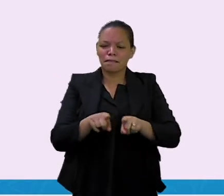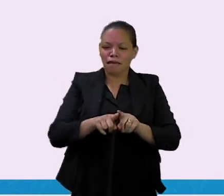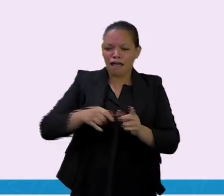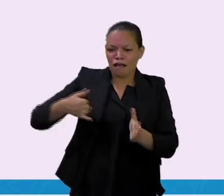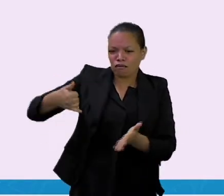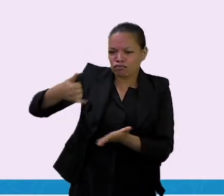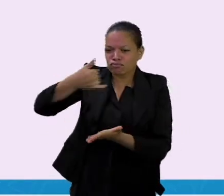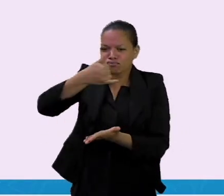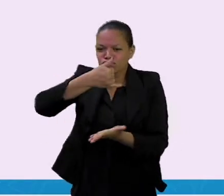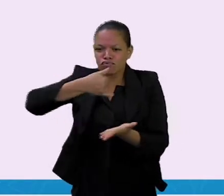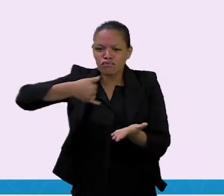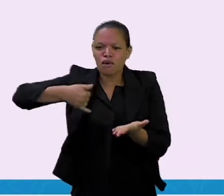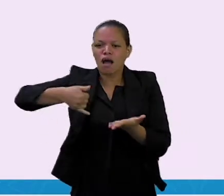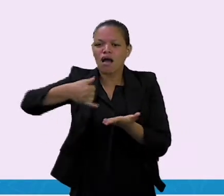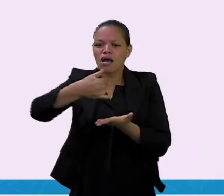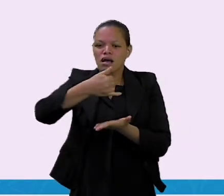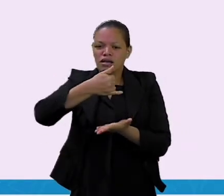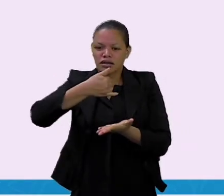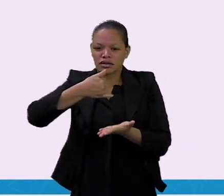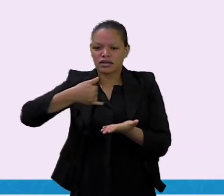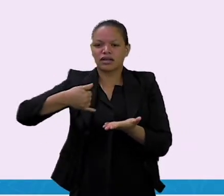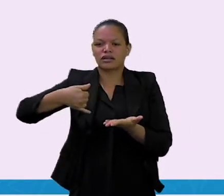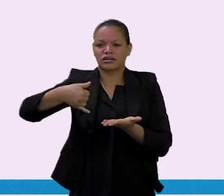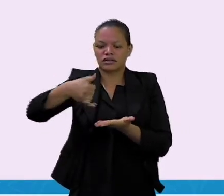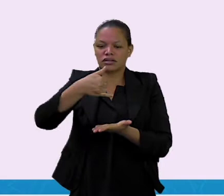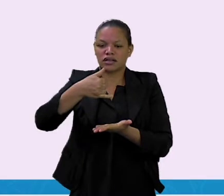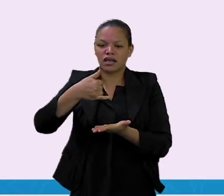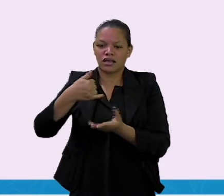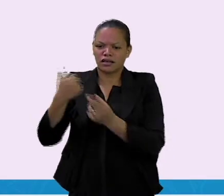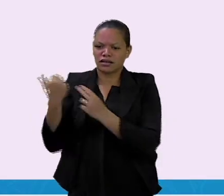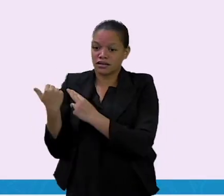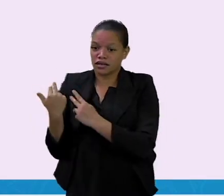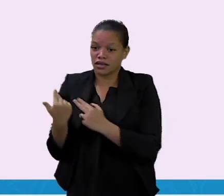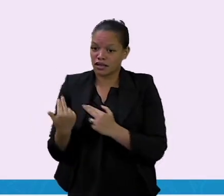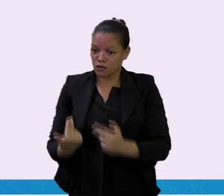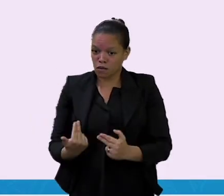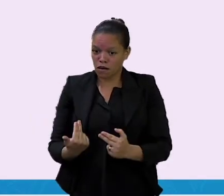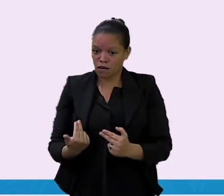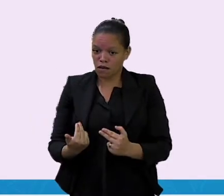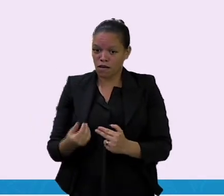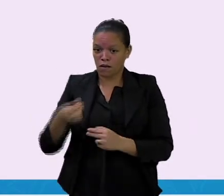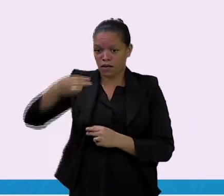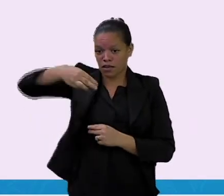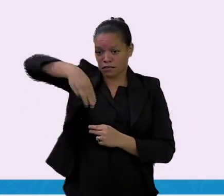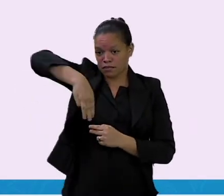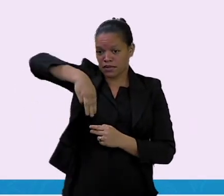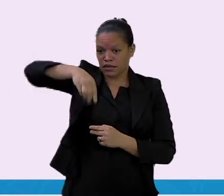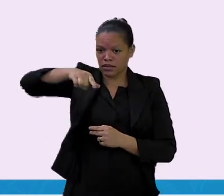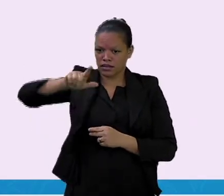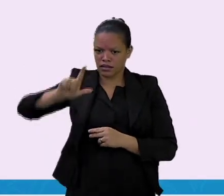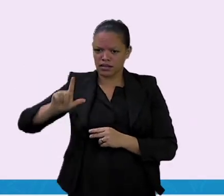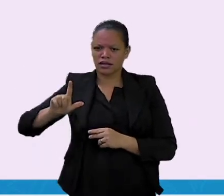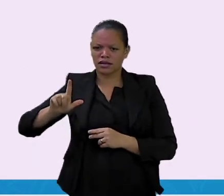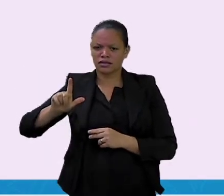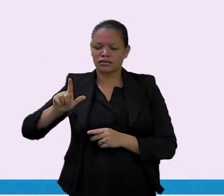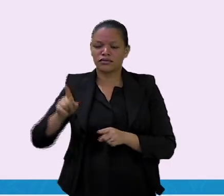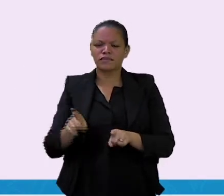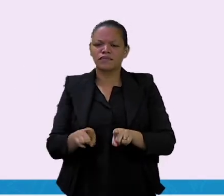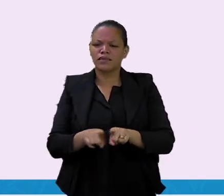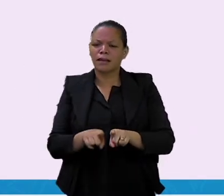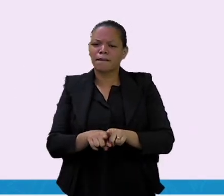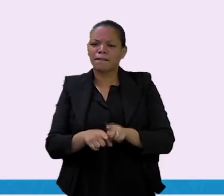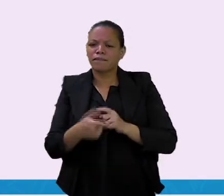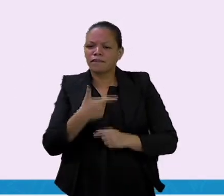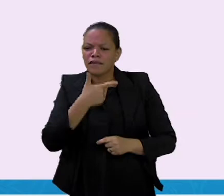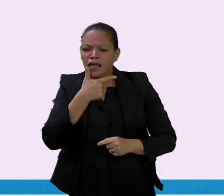Então, nós vamos olhar o peso dele aqui em mililitros. O queijo, grama, e a